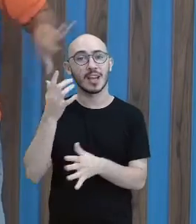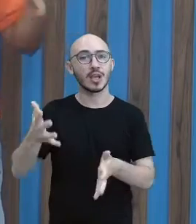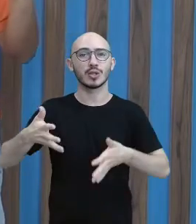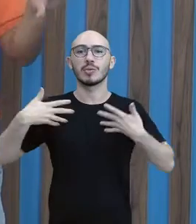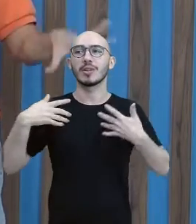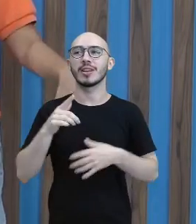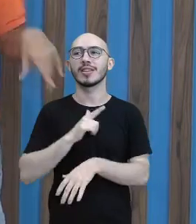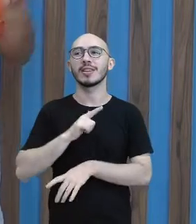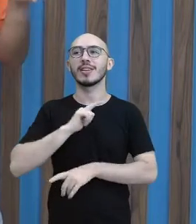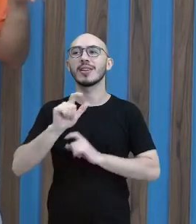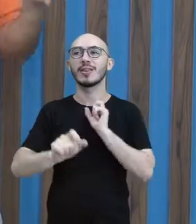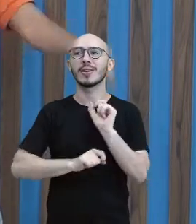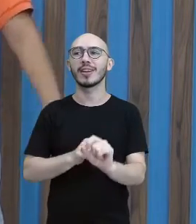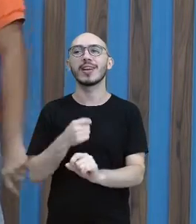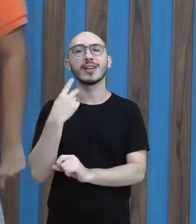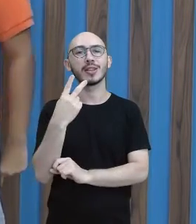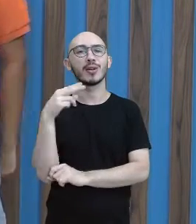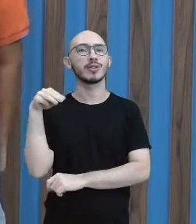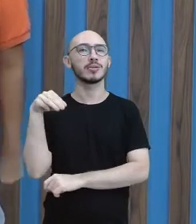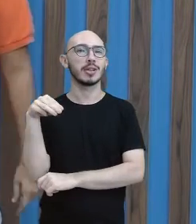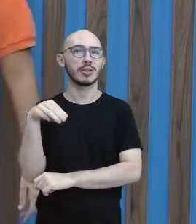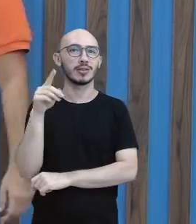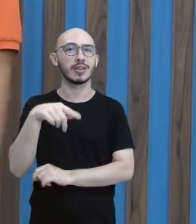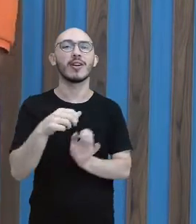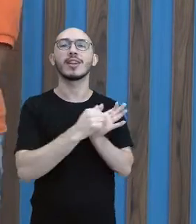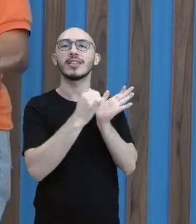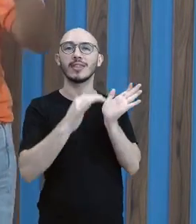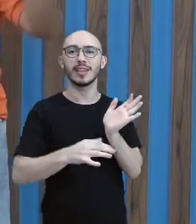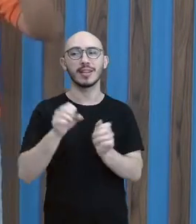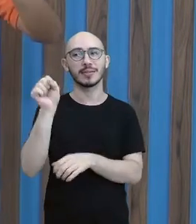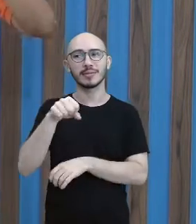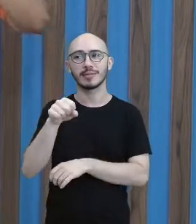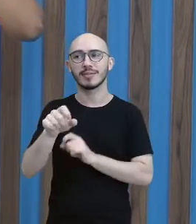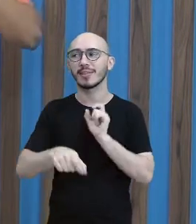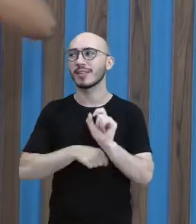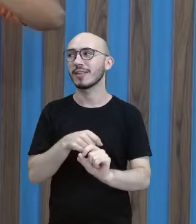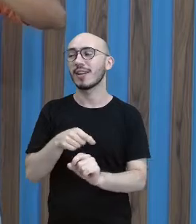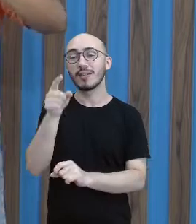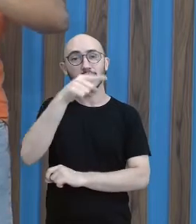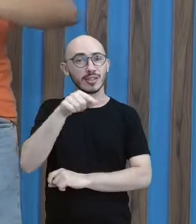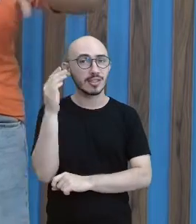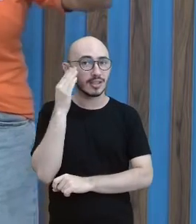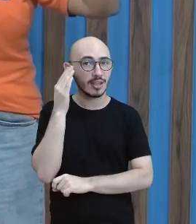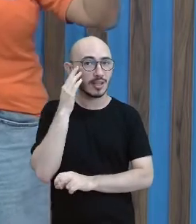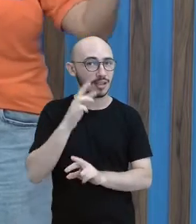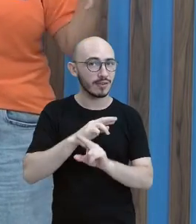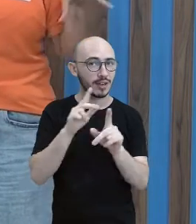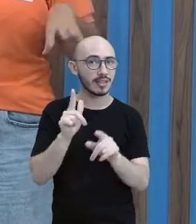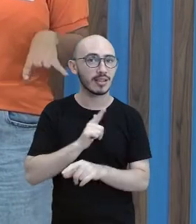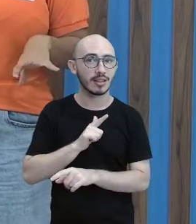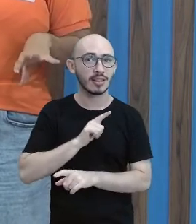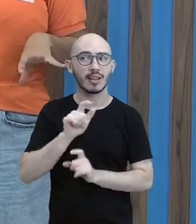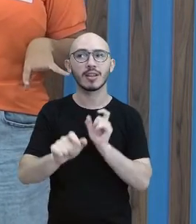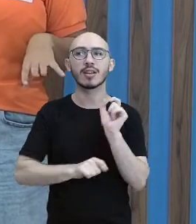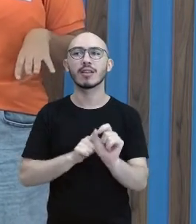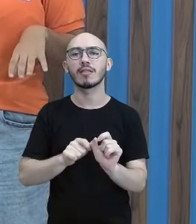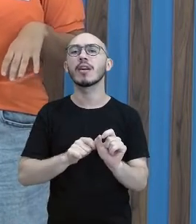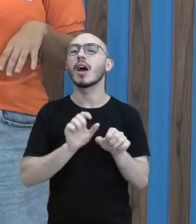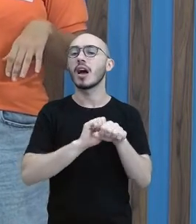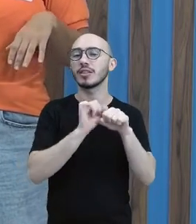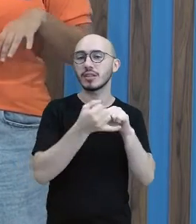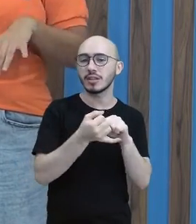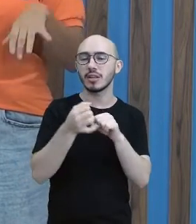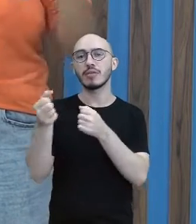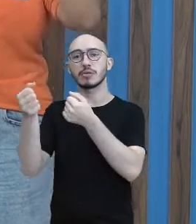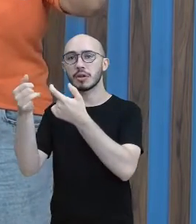surpresa, temos na verdade ainda 2 minutinhos, então vamos fazer o exercício. Mas vocês entenderam a diferença entre o adjetivo e o explicativo, né?